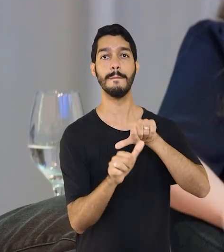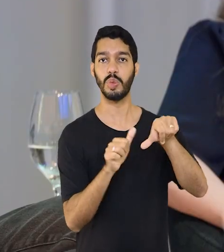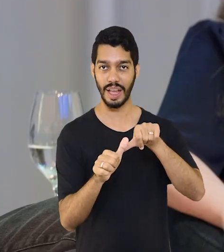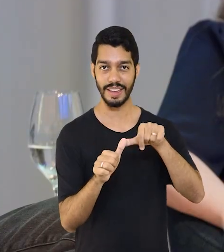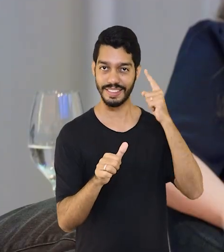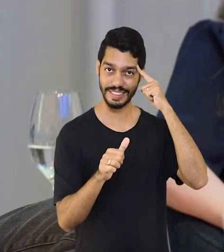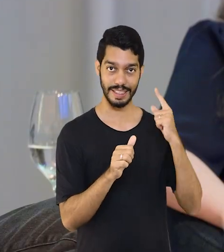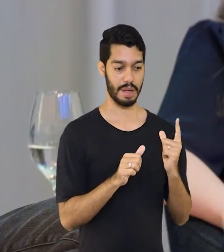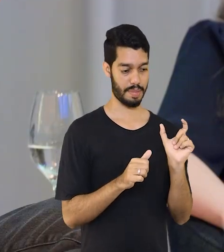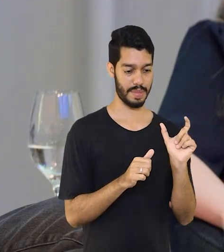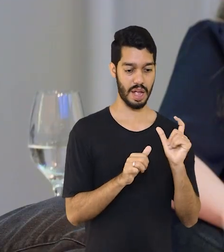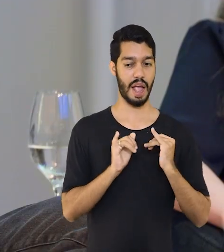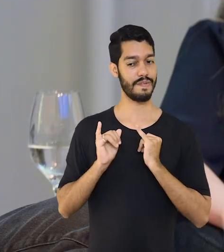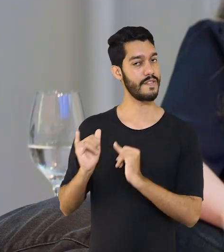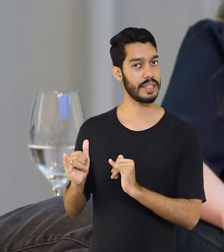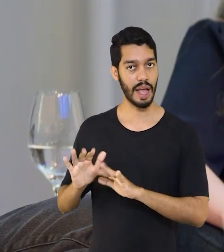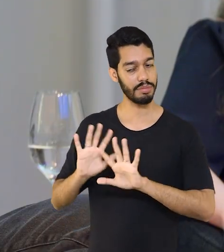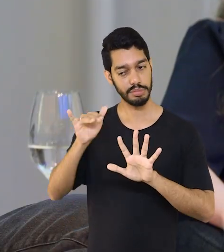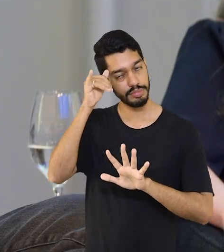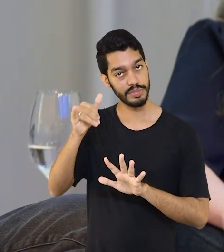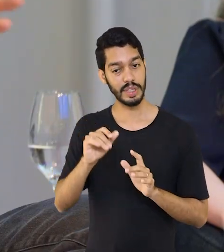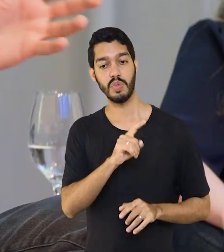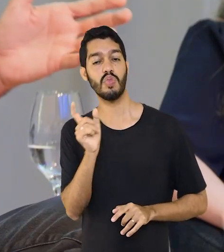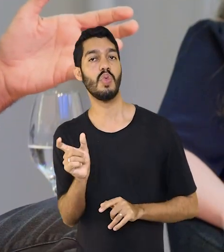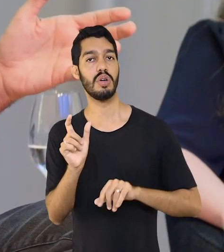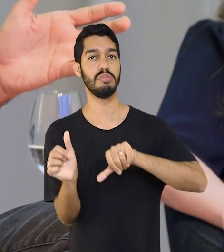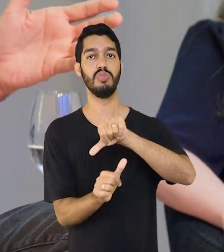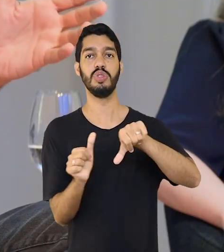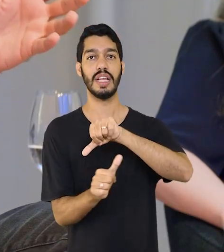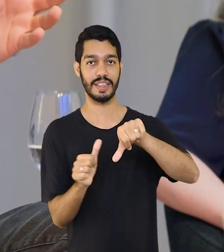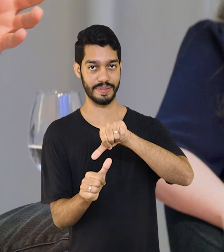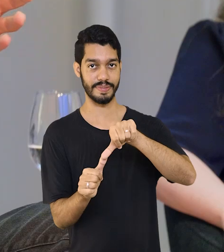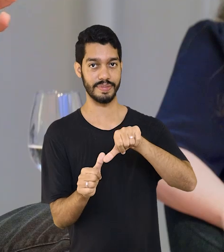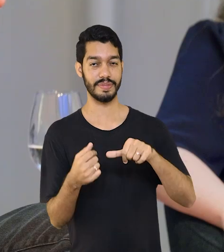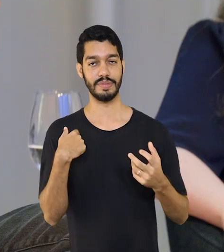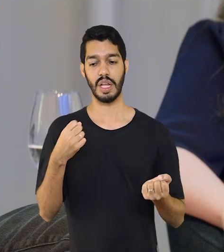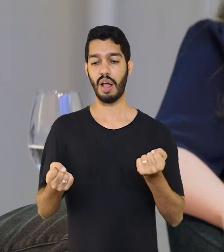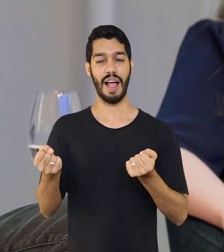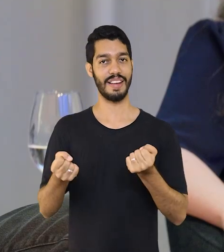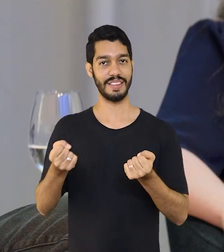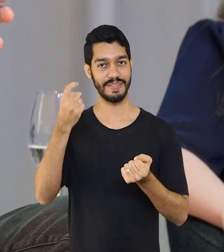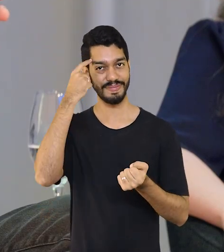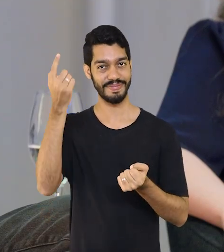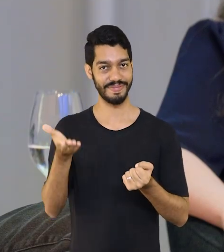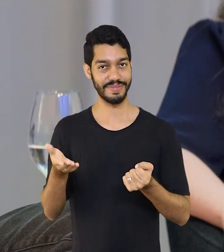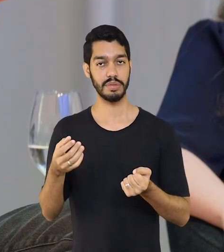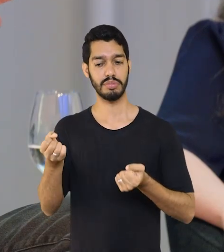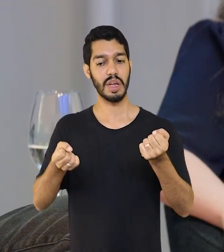fazer essa mudança modal. Então, a gente falou do carro, né? Então, por que a gente tem que